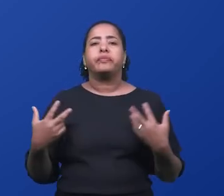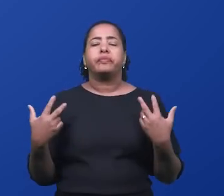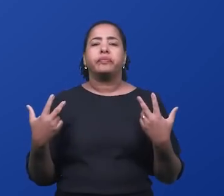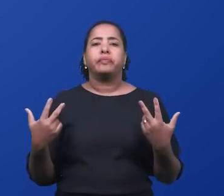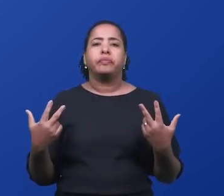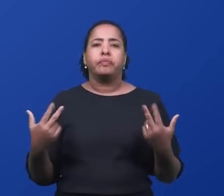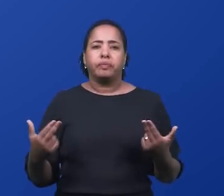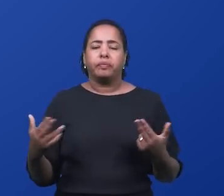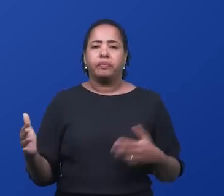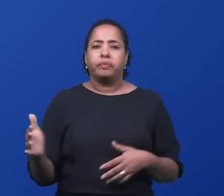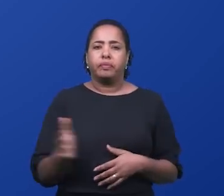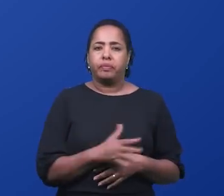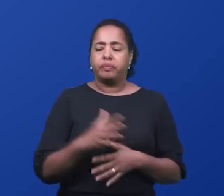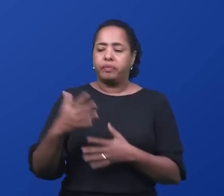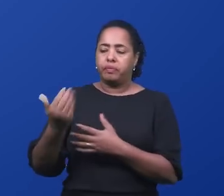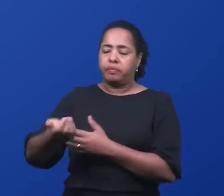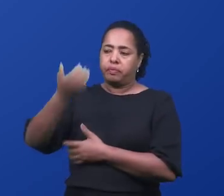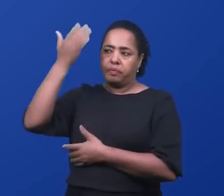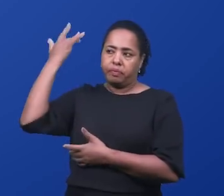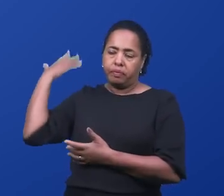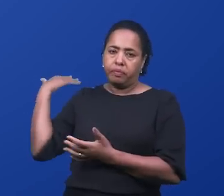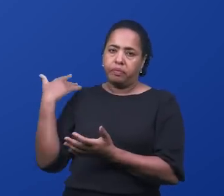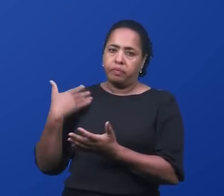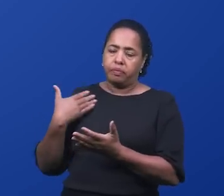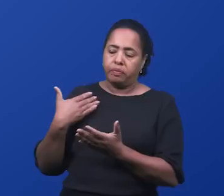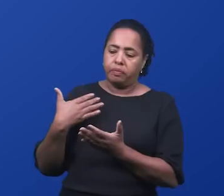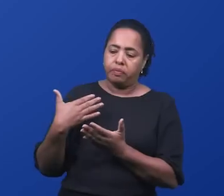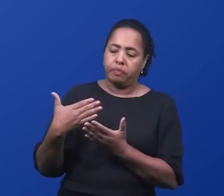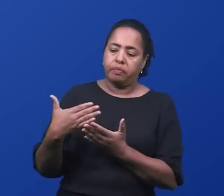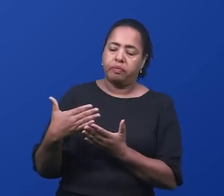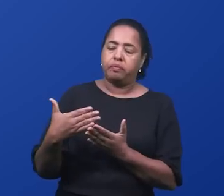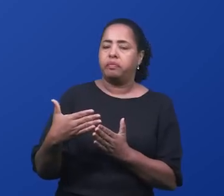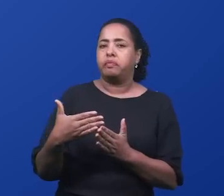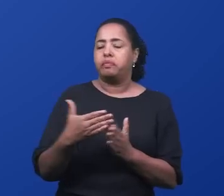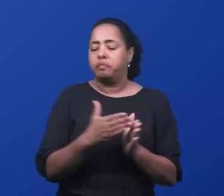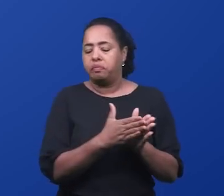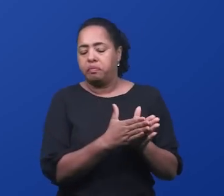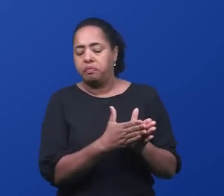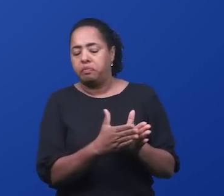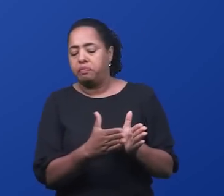Irmãos, desde o princípio até o fim